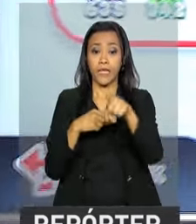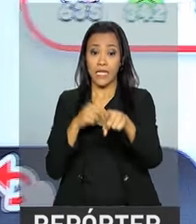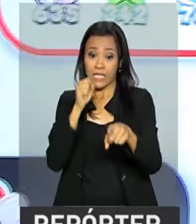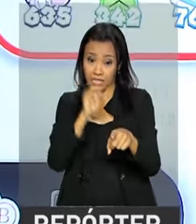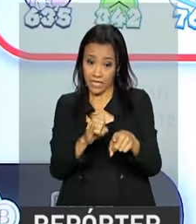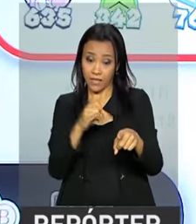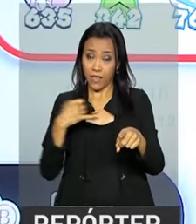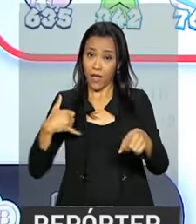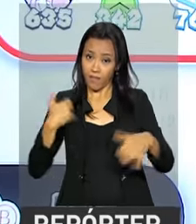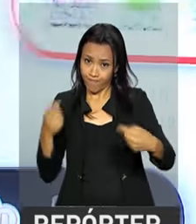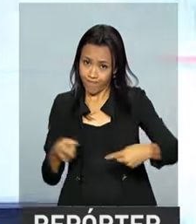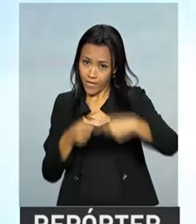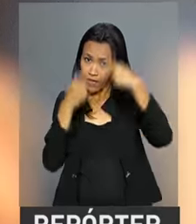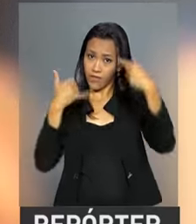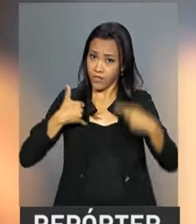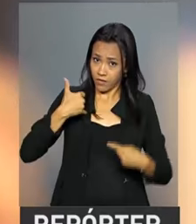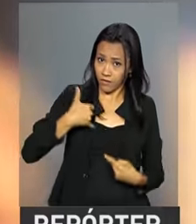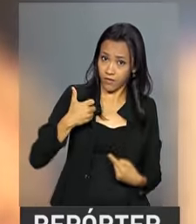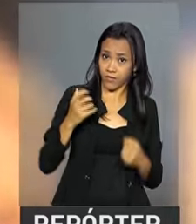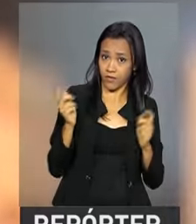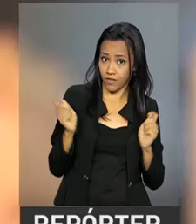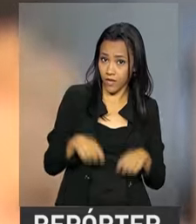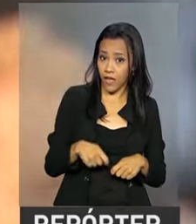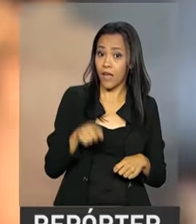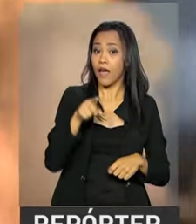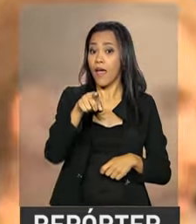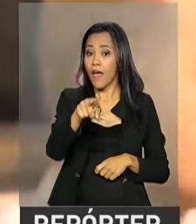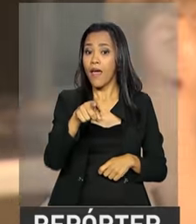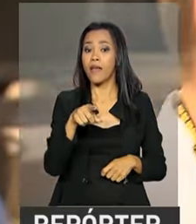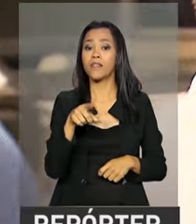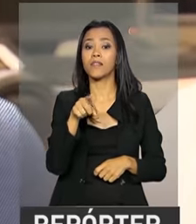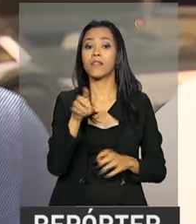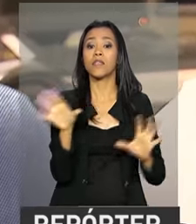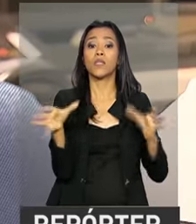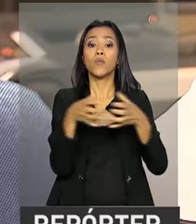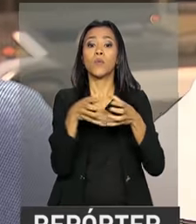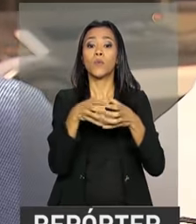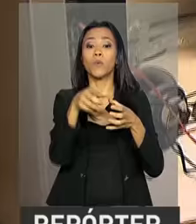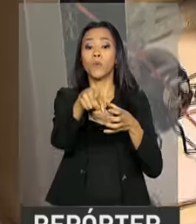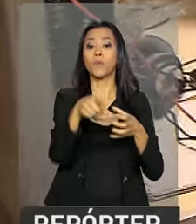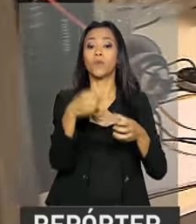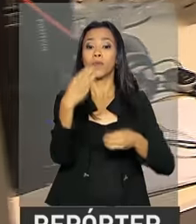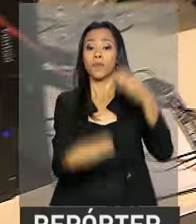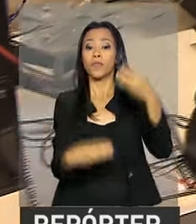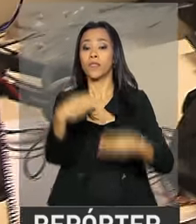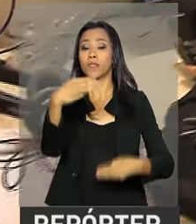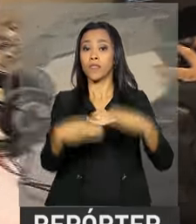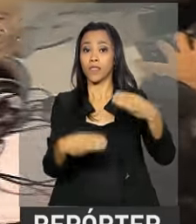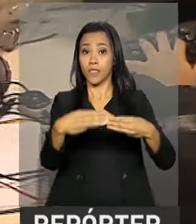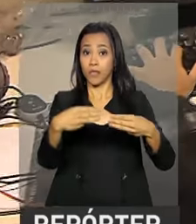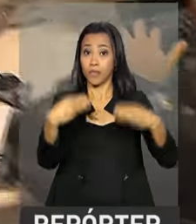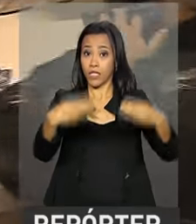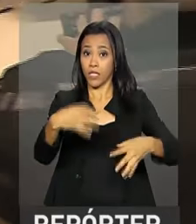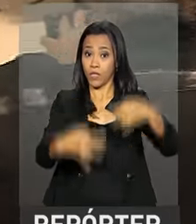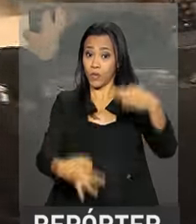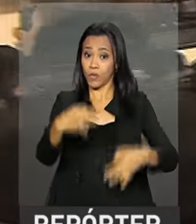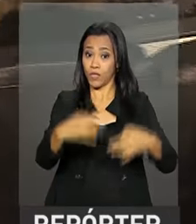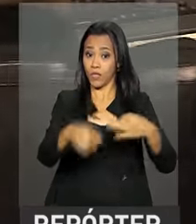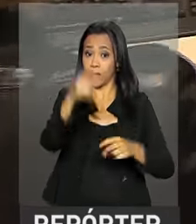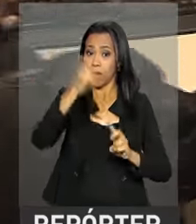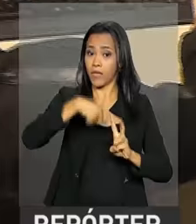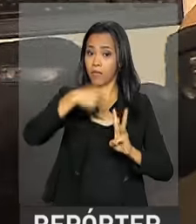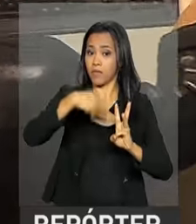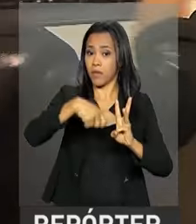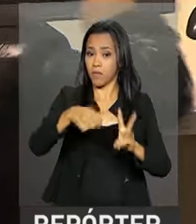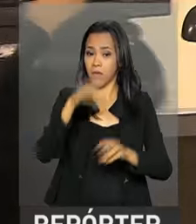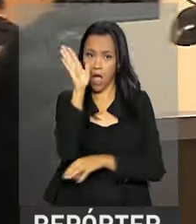realmente adequada à idade da criança, entra em ação essa turma do Ministério da Justiça. Todo mês, a equipe monitora entre